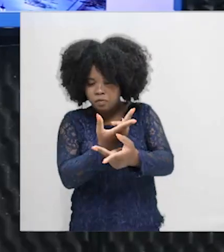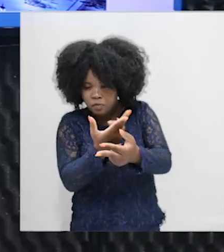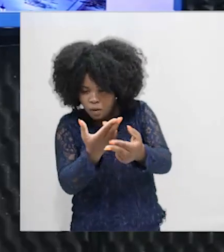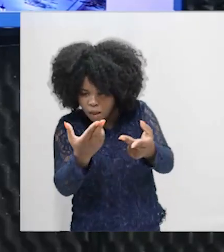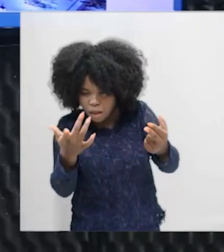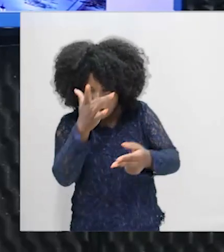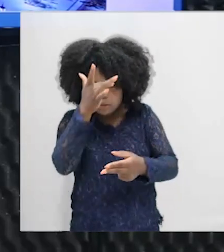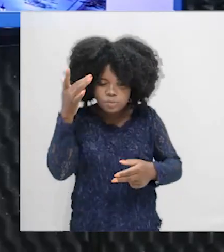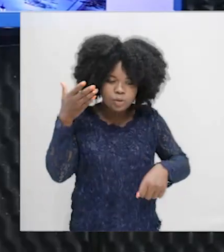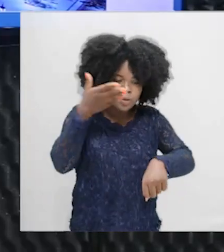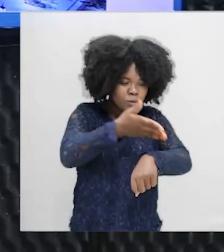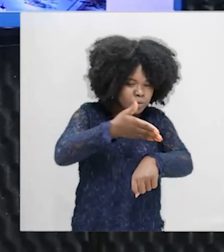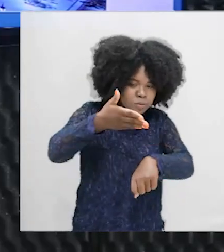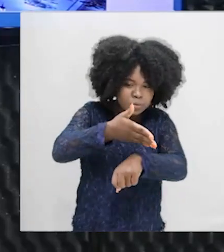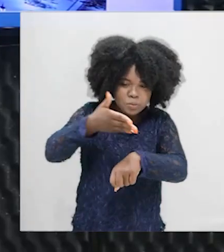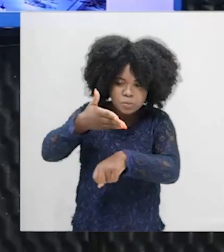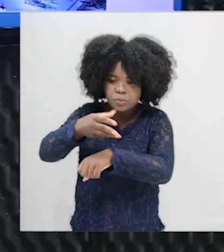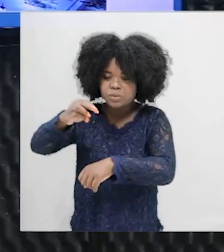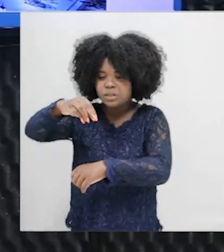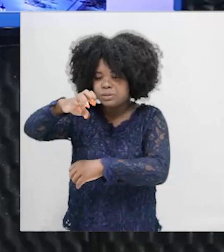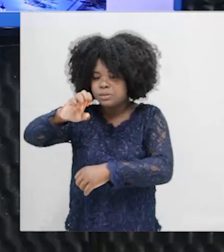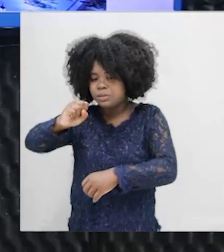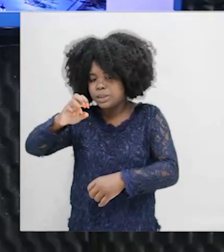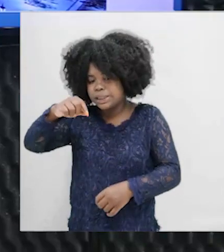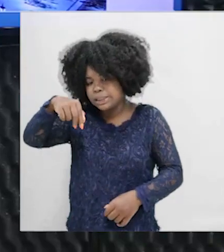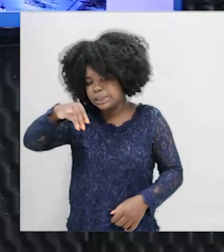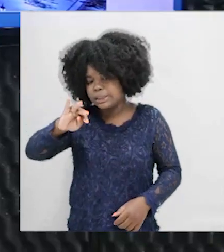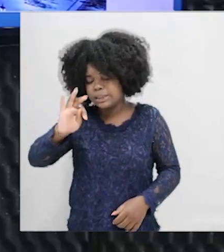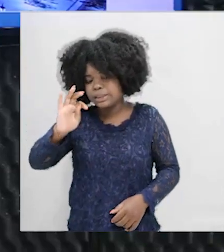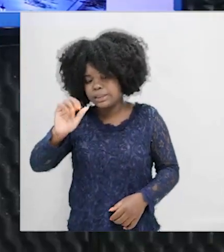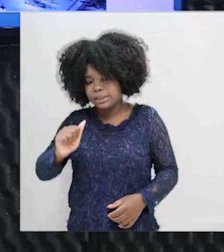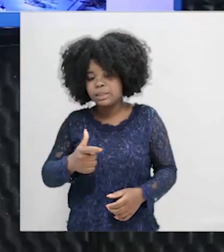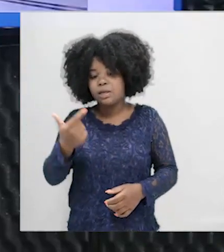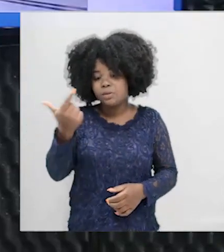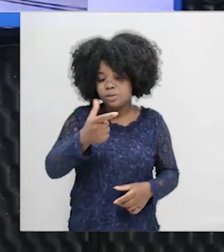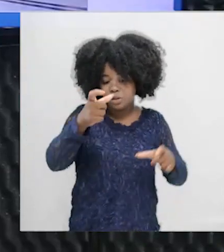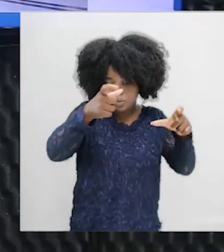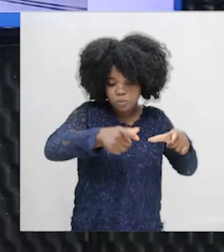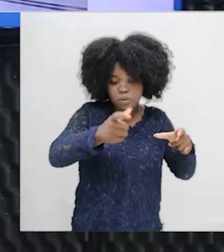mesquita, né, do profeta Maomé. É o segundo lugar mais sagrado para os